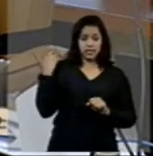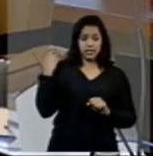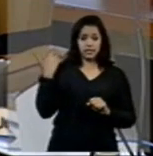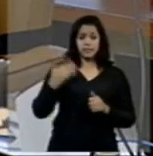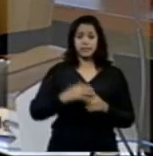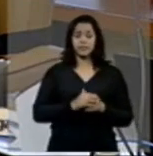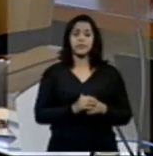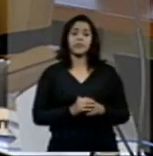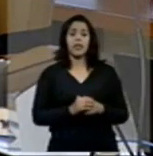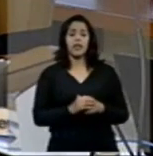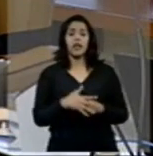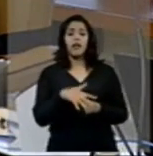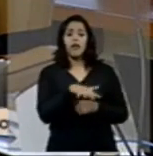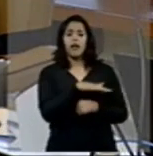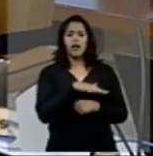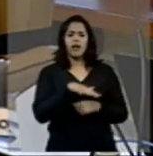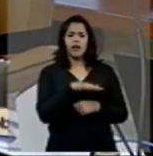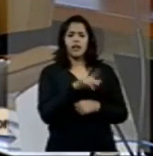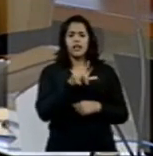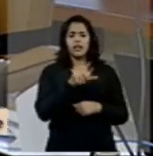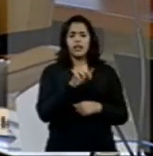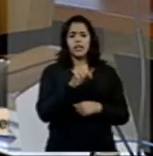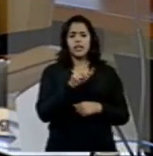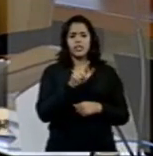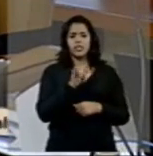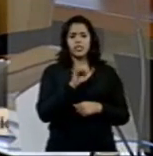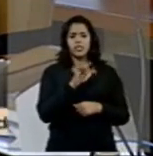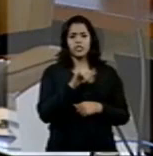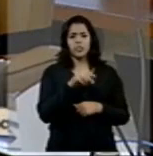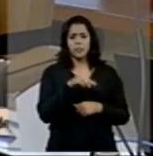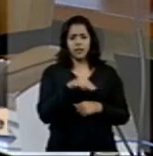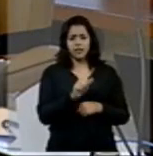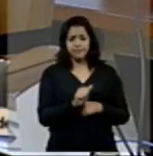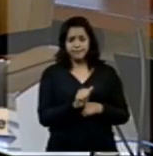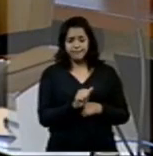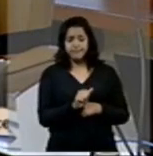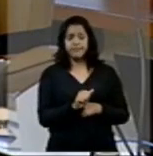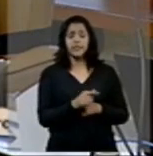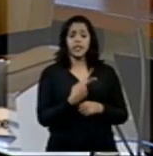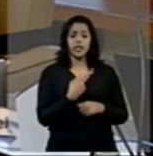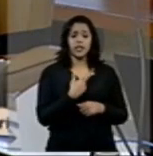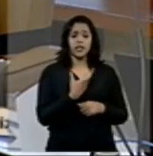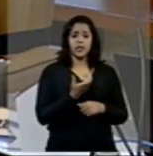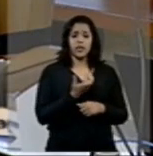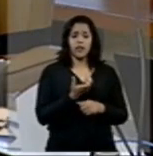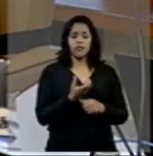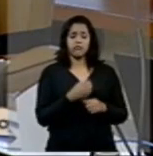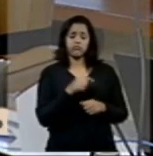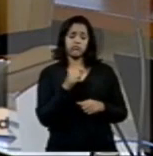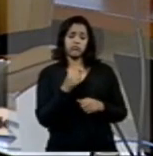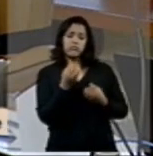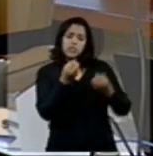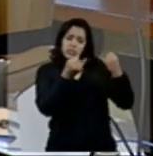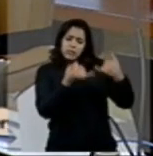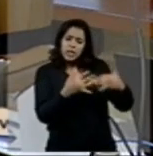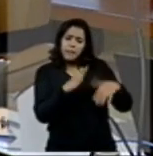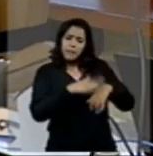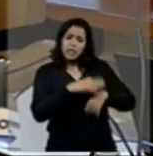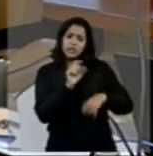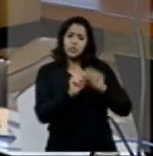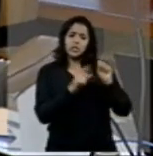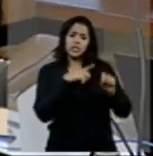pretensão e também da parte ativa legítima, como assim entendi a associação, estavam deduzidas nesta DPF. Do